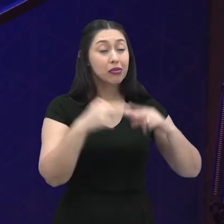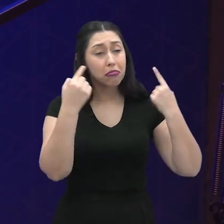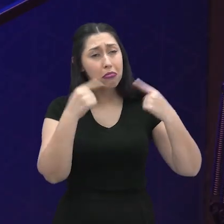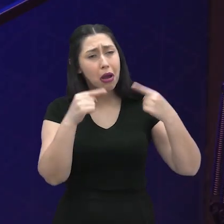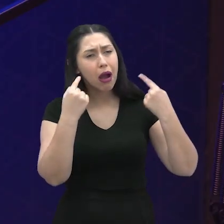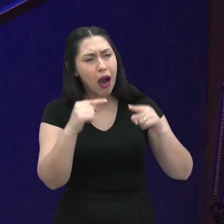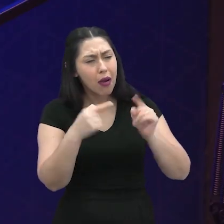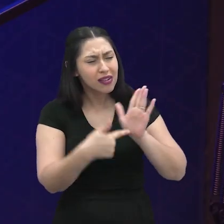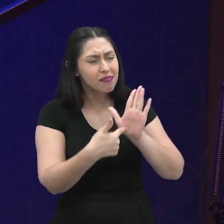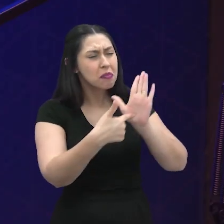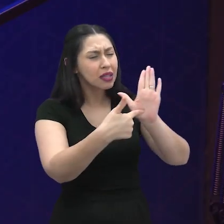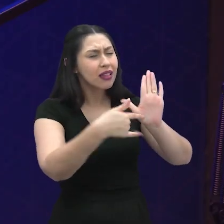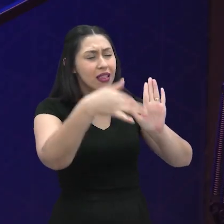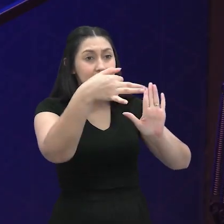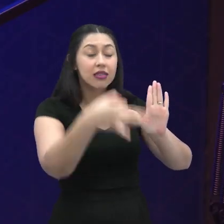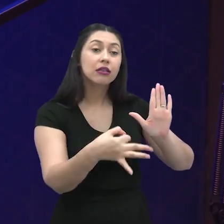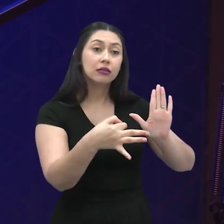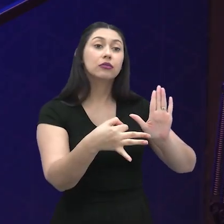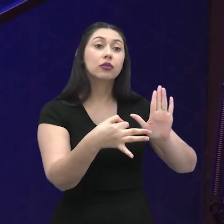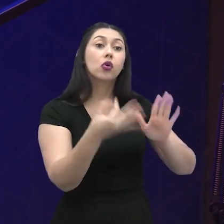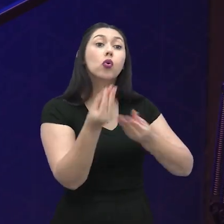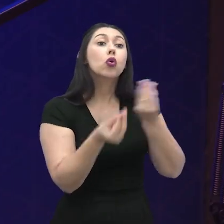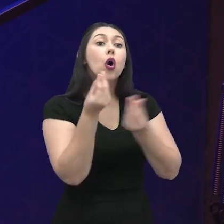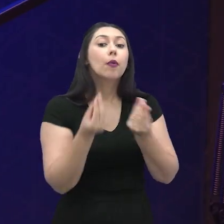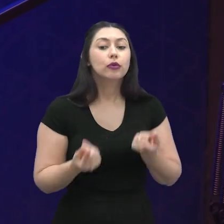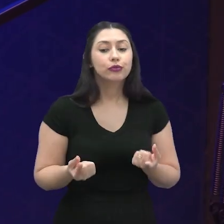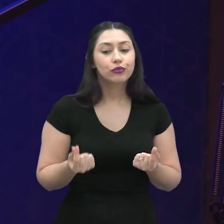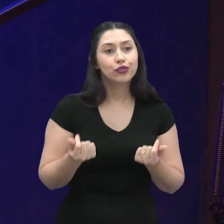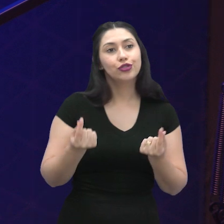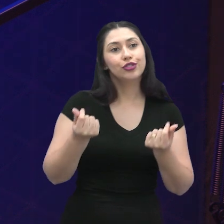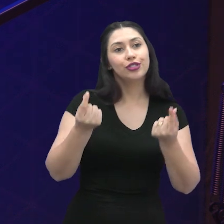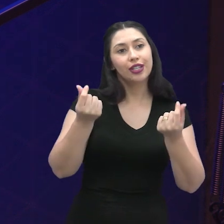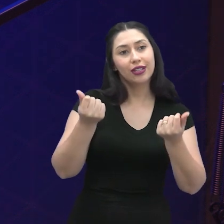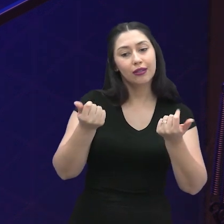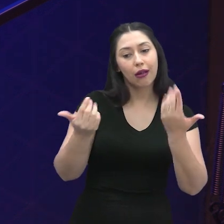uma crítica direta mesmo essa distribuição do